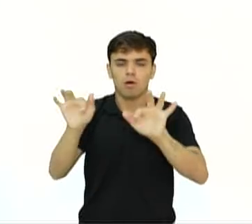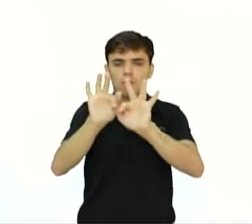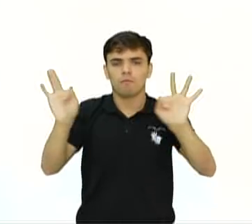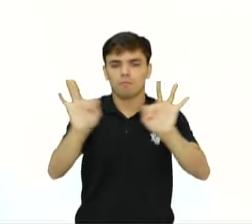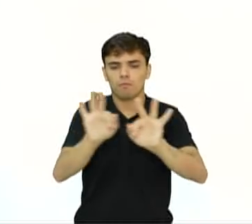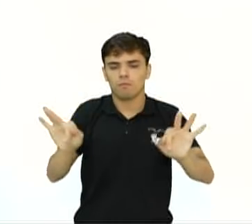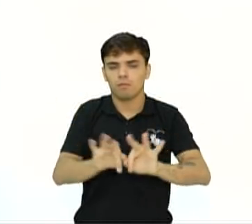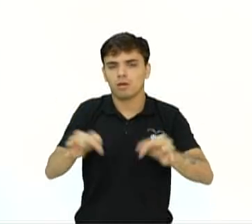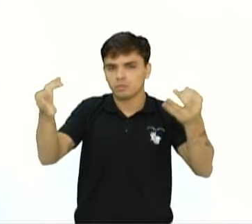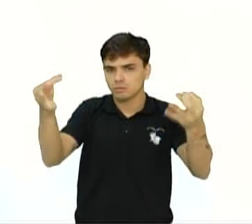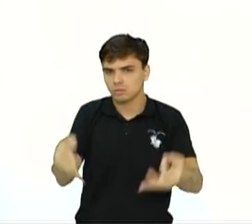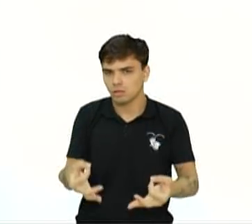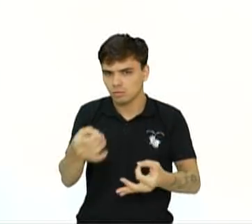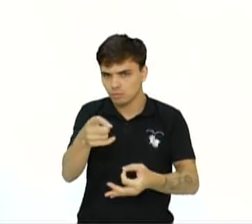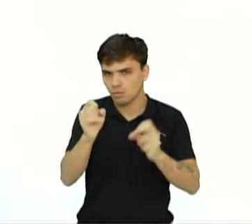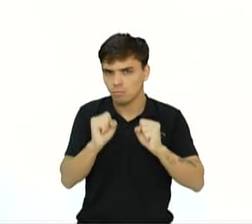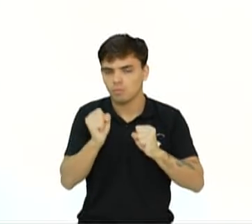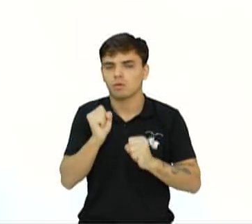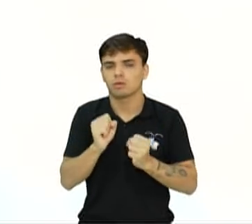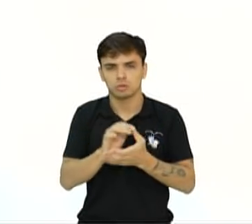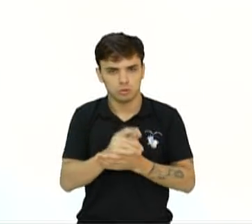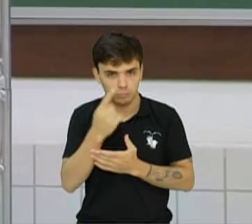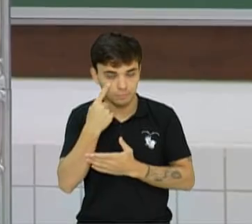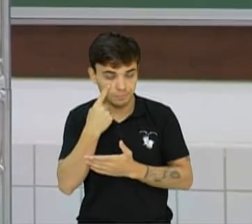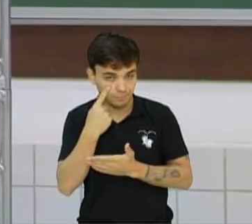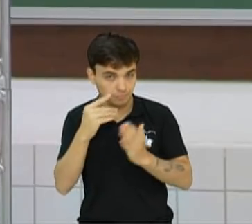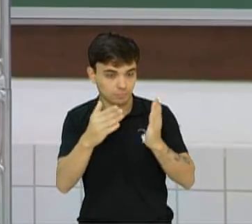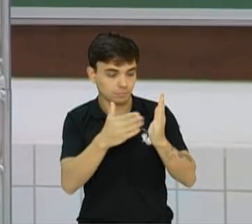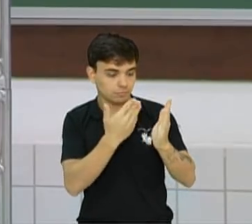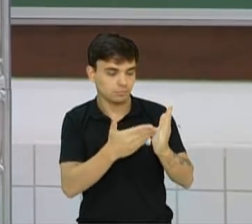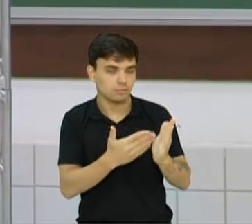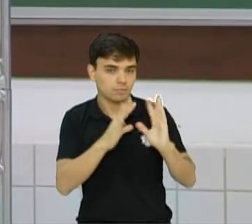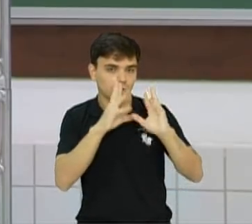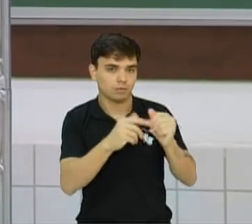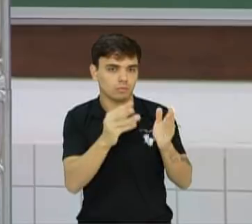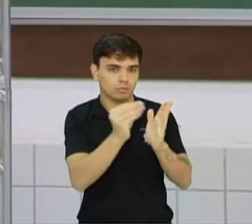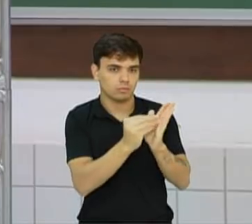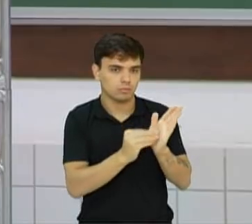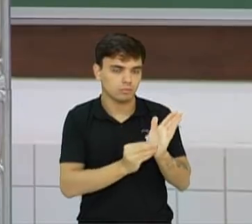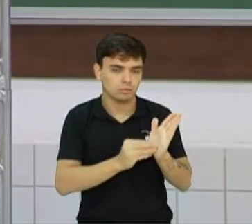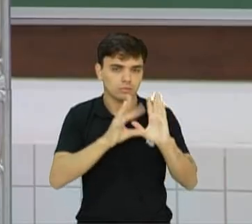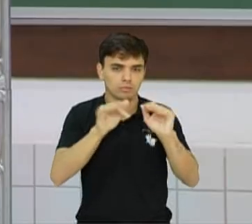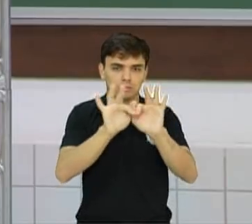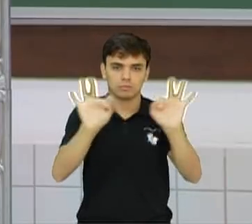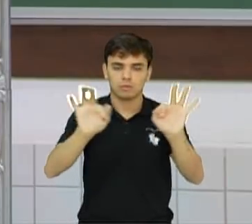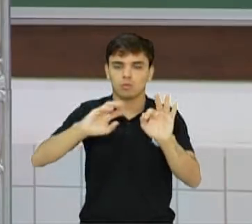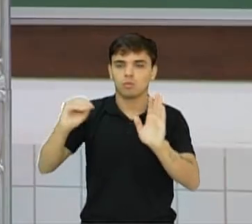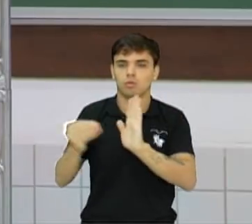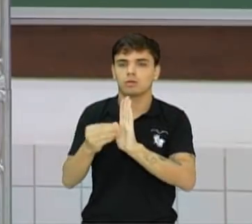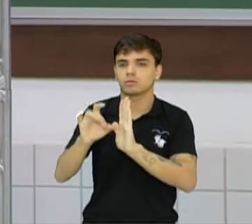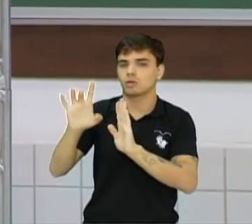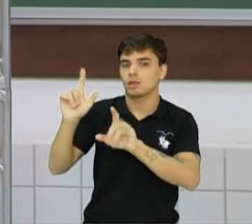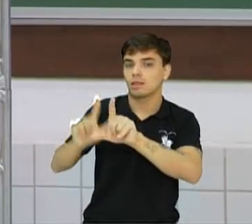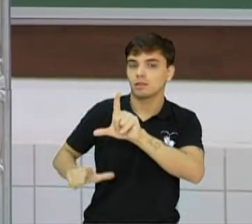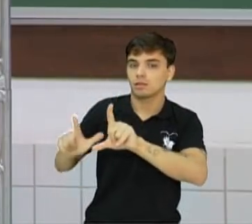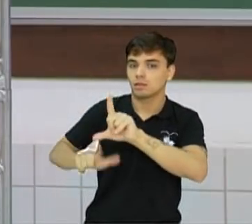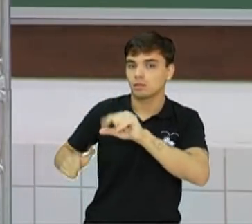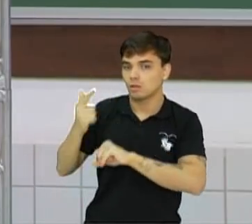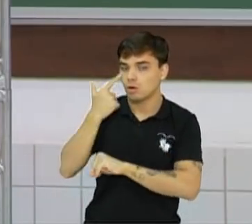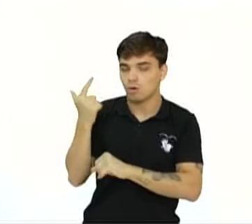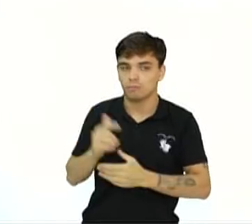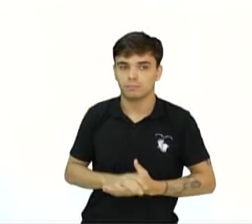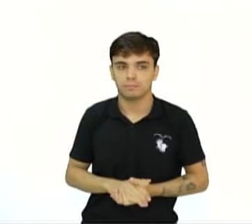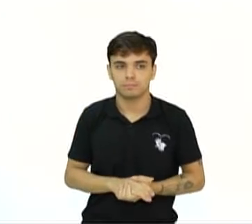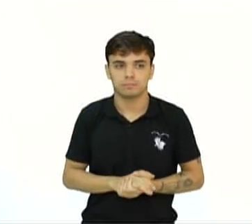estão corretas. Você pode anotar toda a frase ou apenas colocar a letra. Vamos lá então? Presta atenção para a